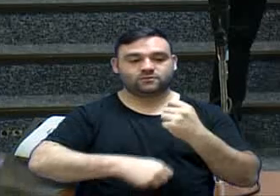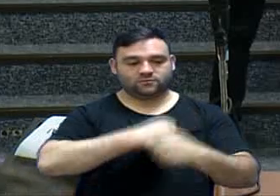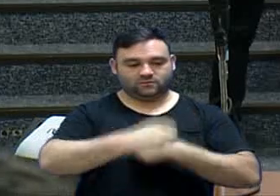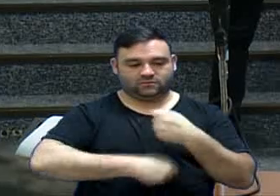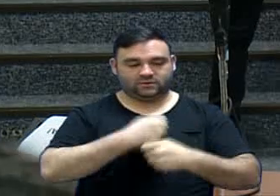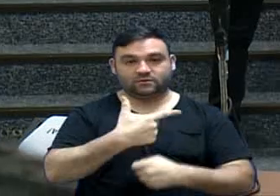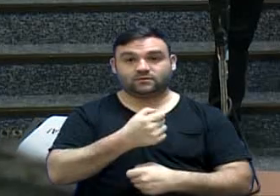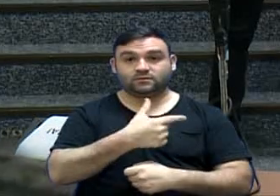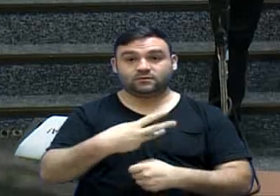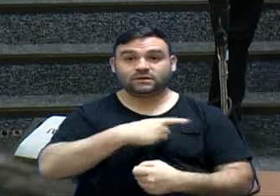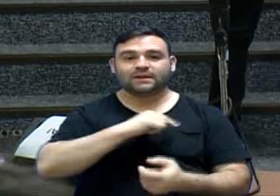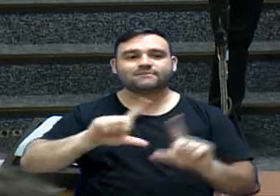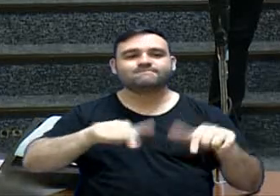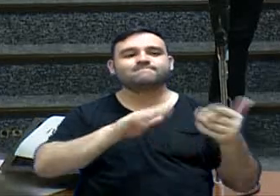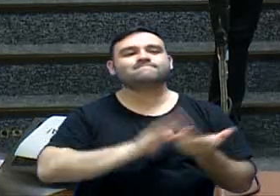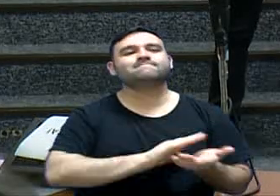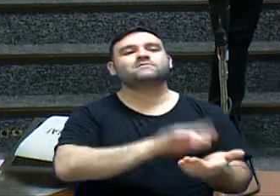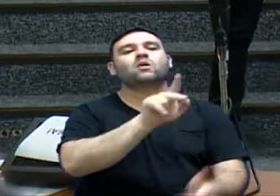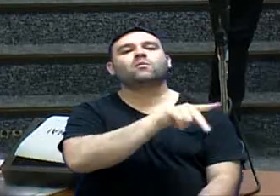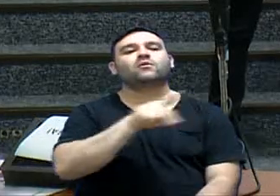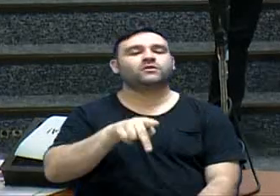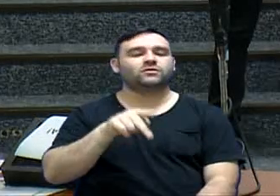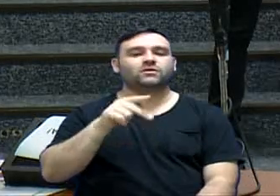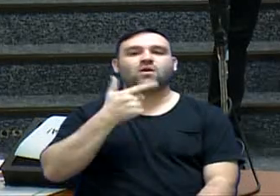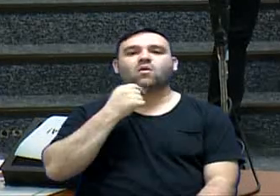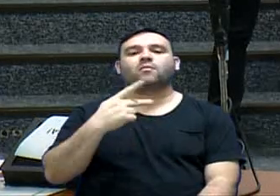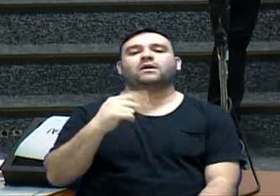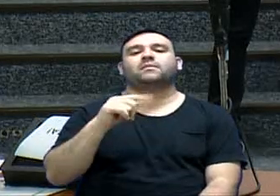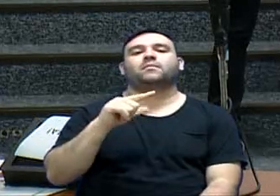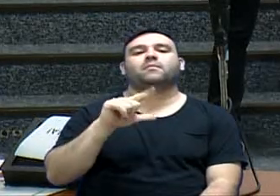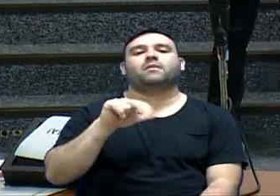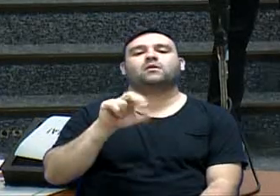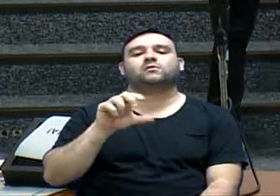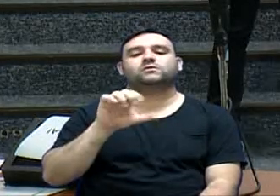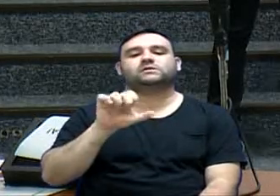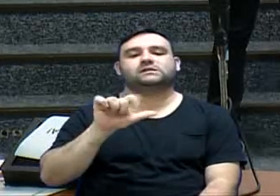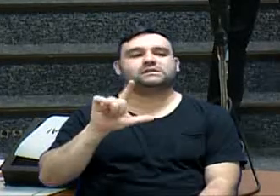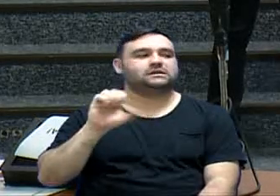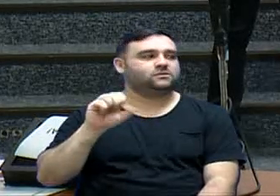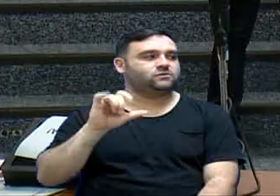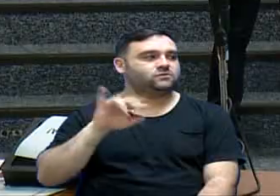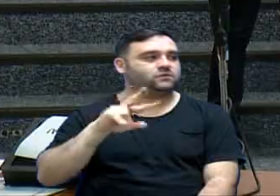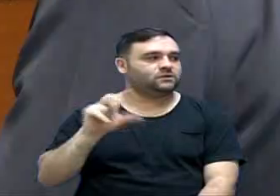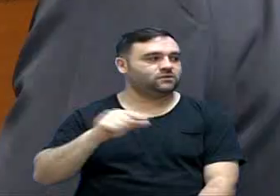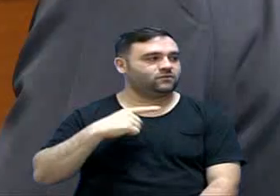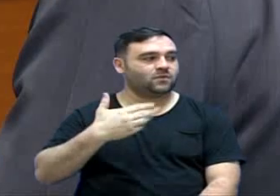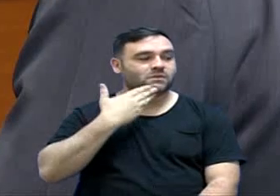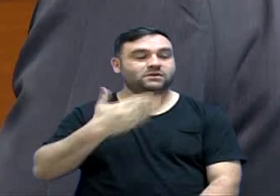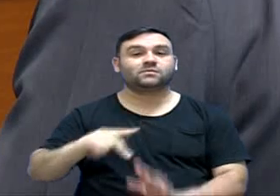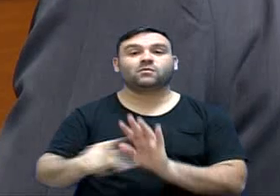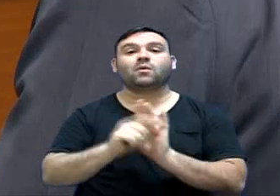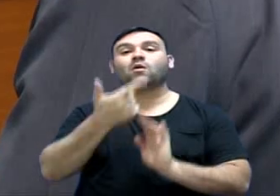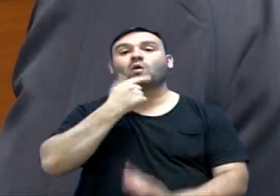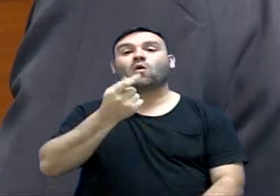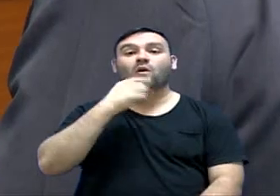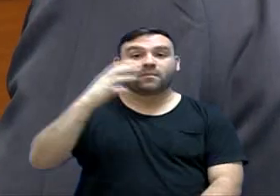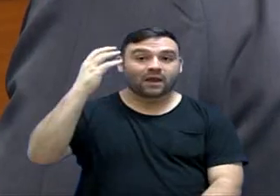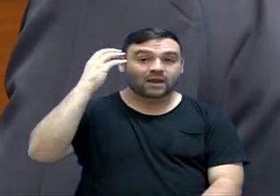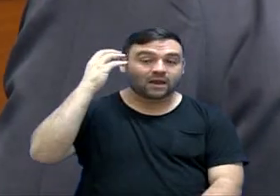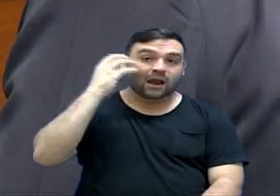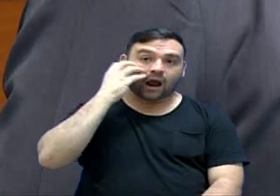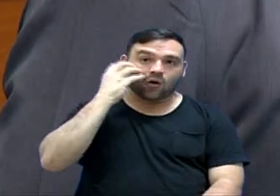2023, homenageia o professor Dr. Paulo Celso da Silva, a requerimento do nobre vereador Cláudio